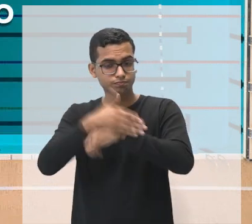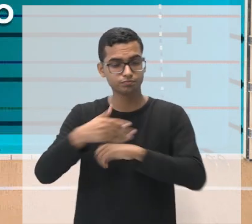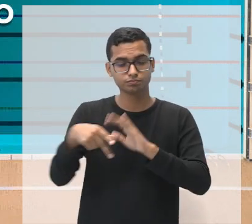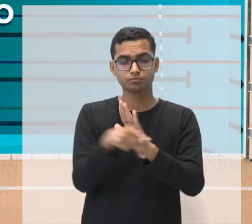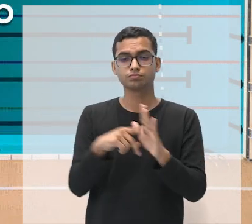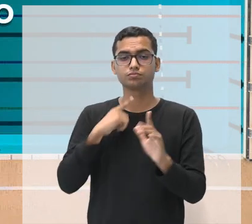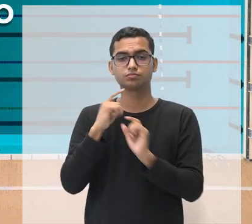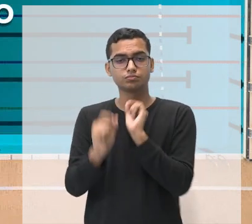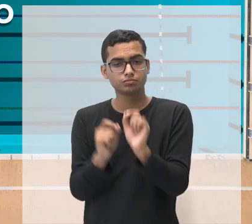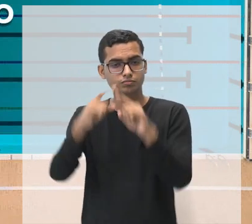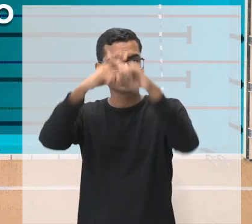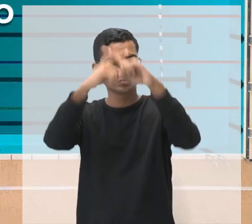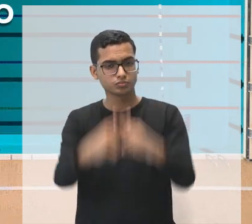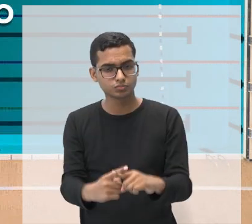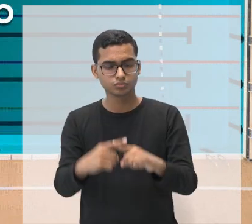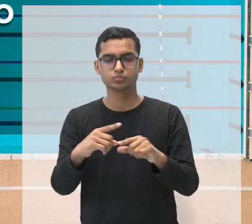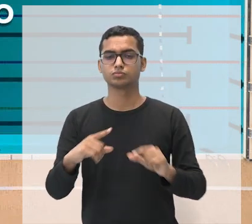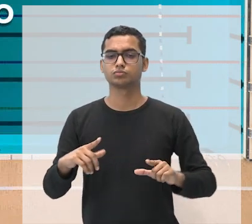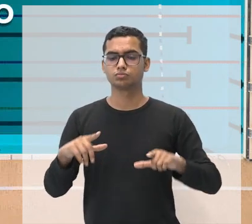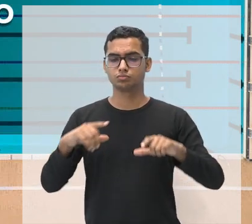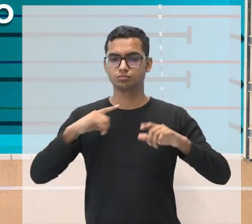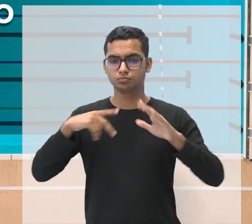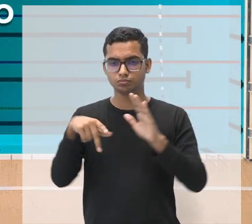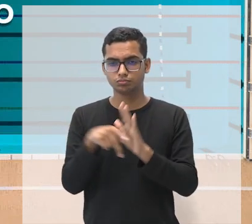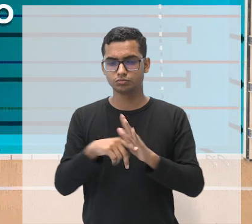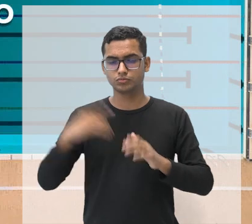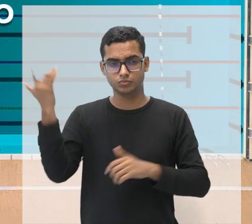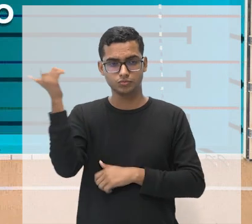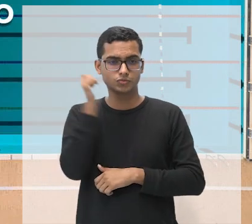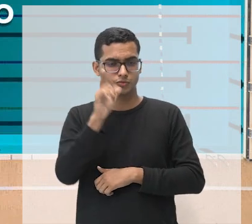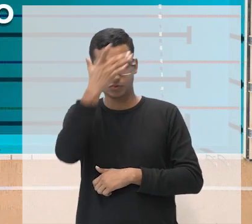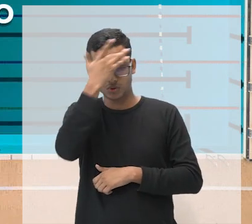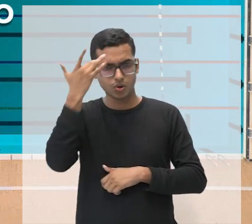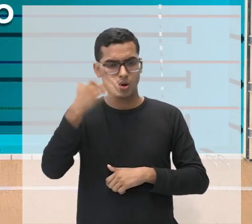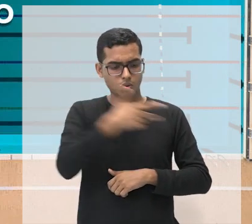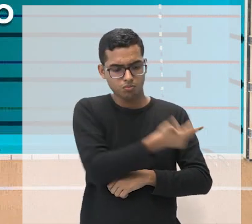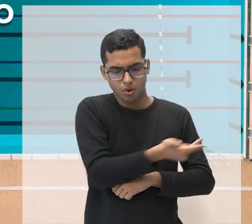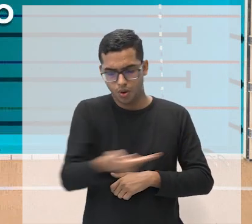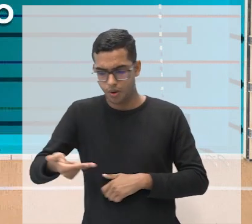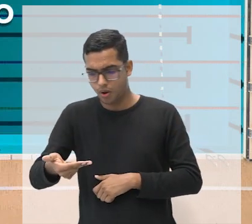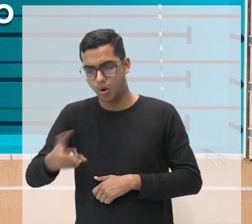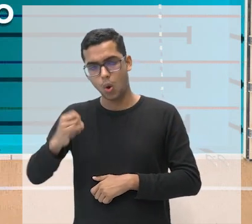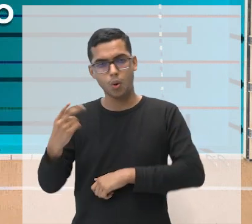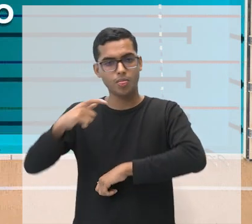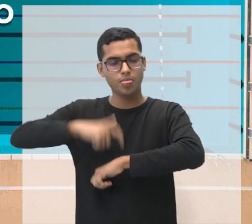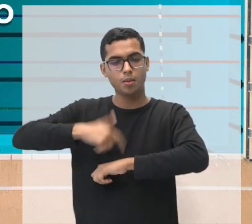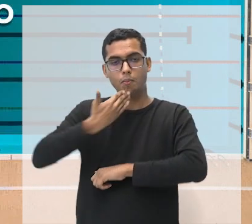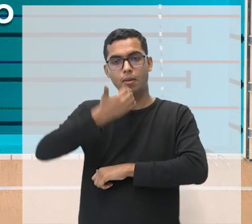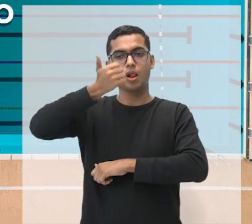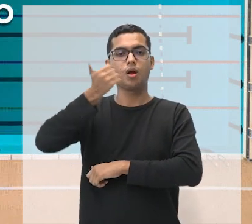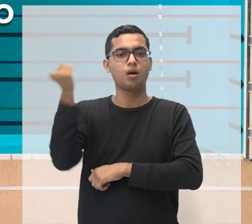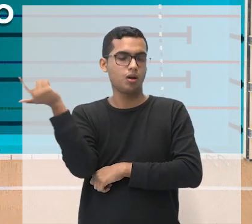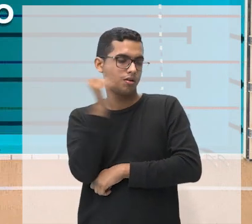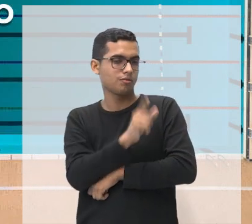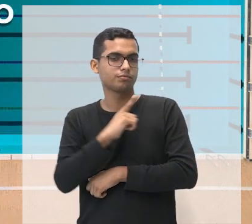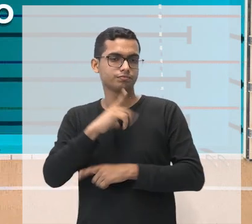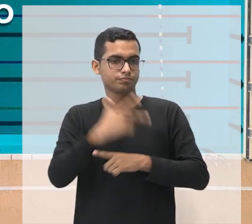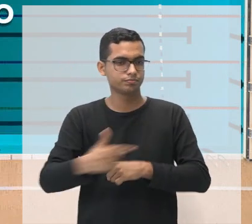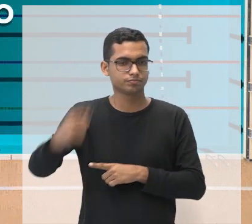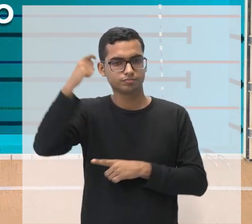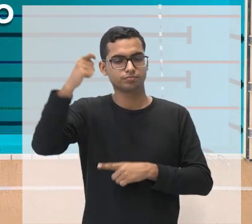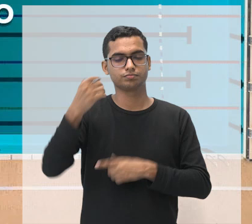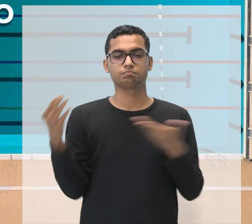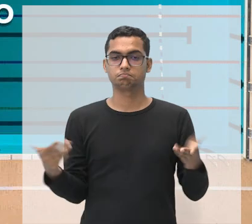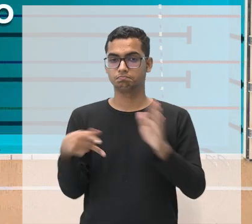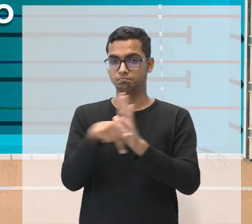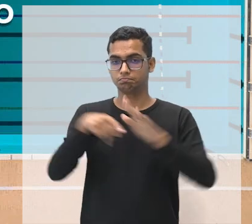participantes competem em percursos e os que chegarem primeiro ou em melhor tempo serão os vencedores. E falando